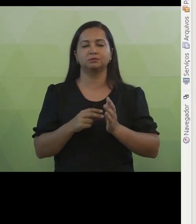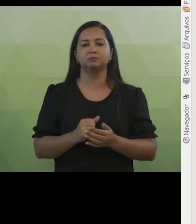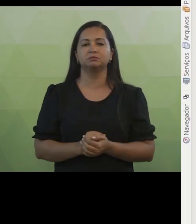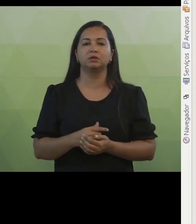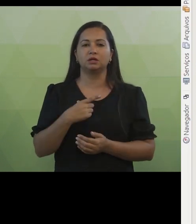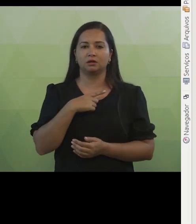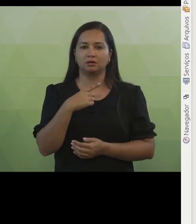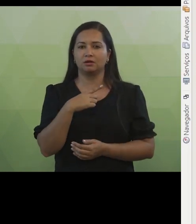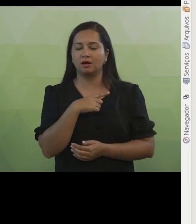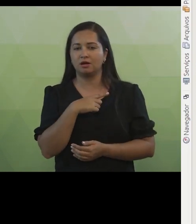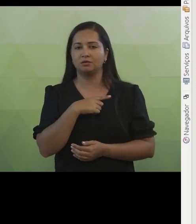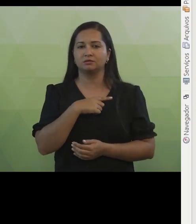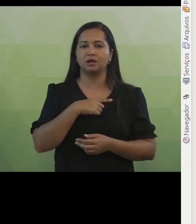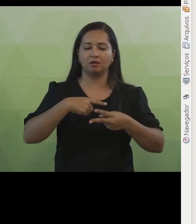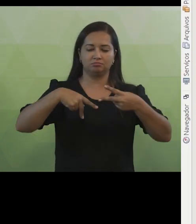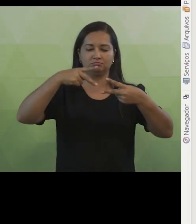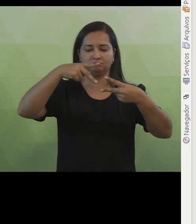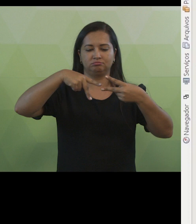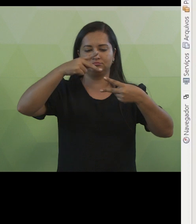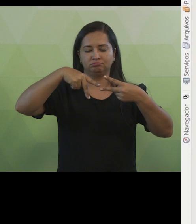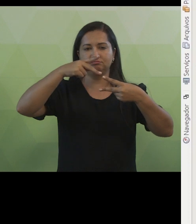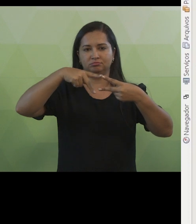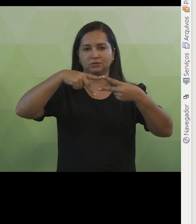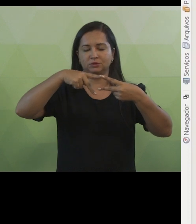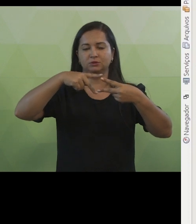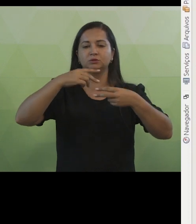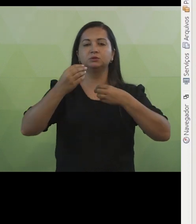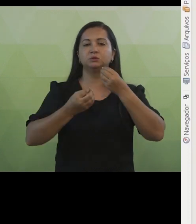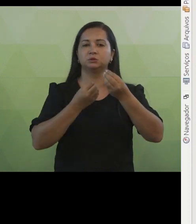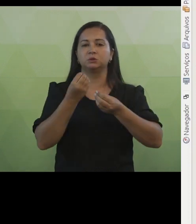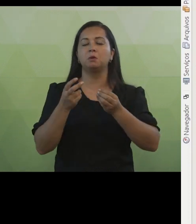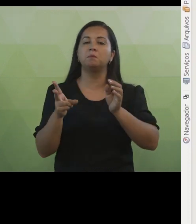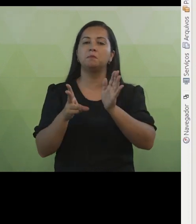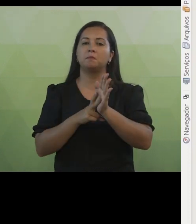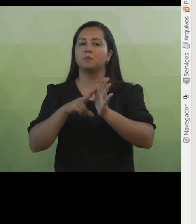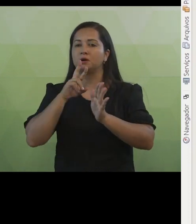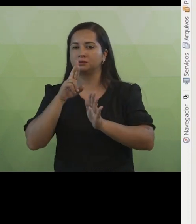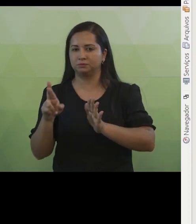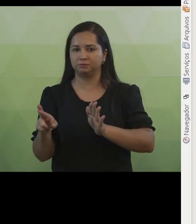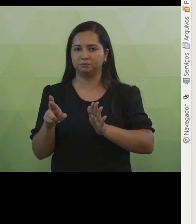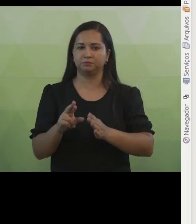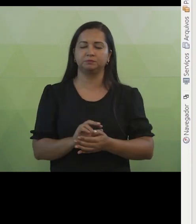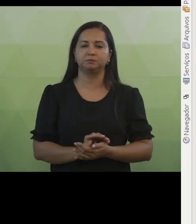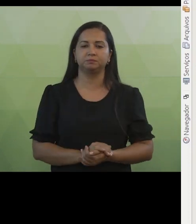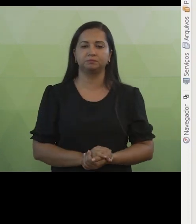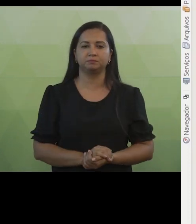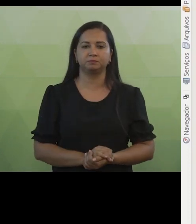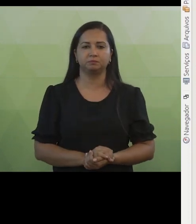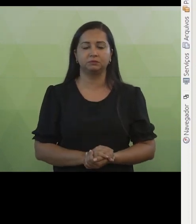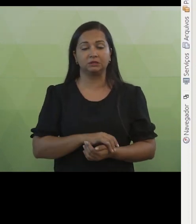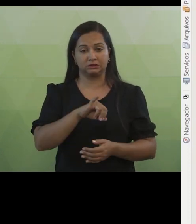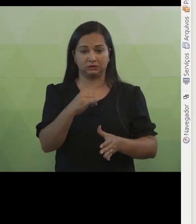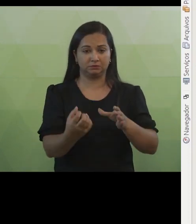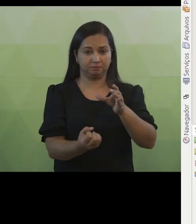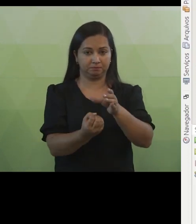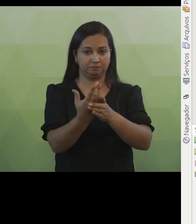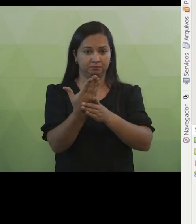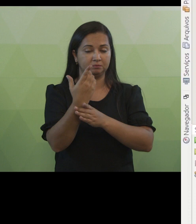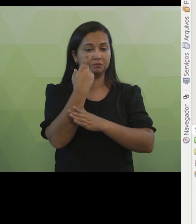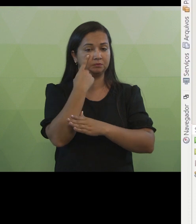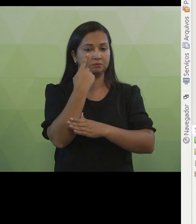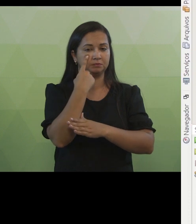da divisão inteira entre esses dois números, numerador, denominador, e a apresentação do resultado. Se executarmos